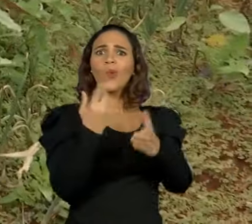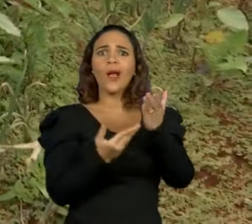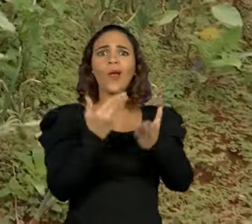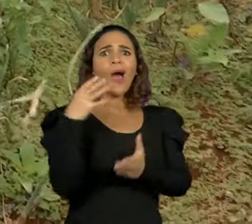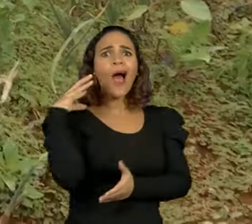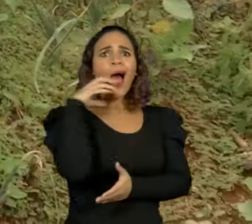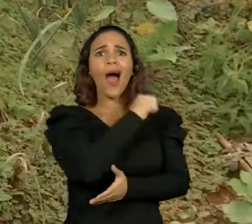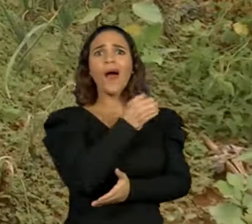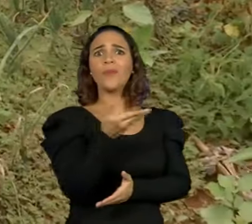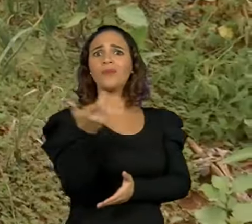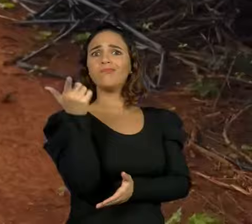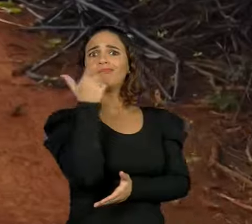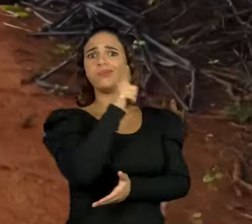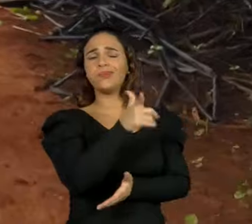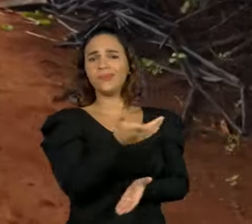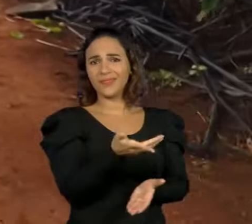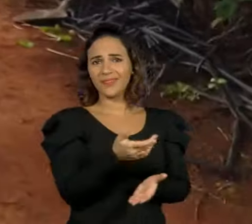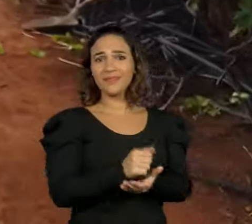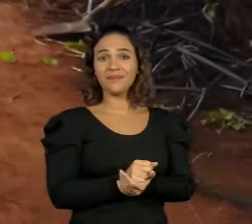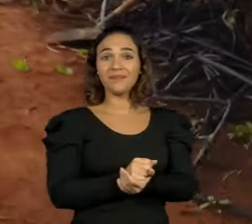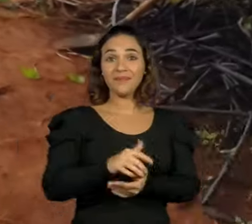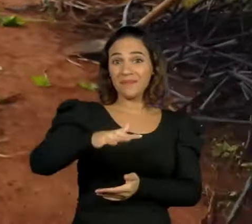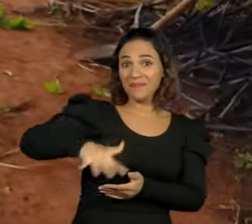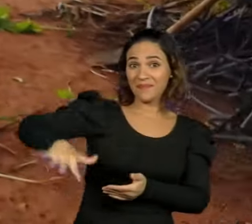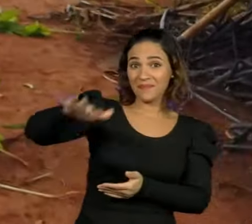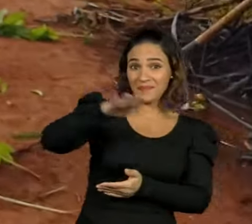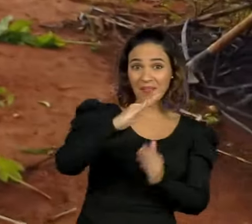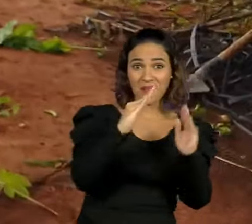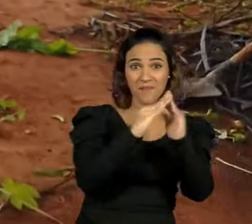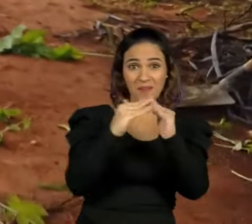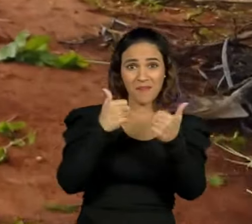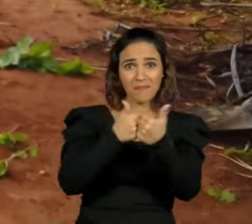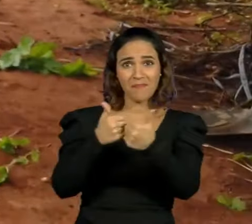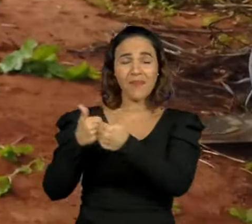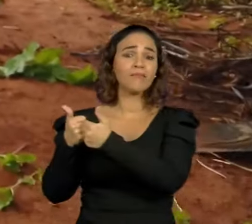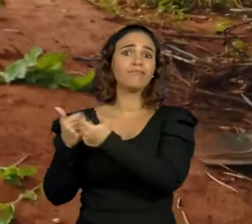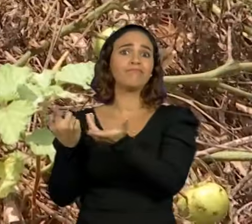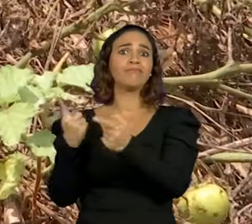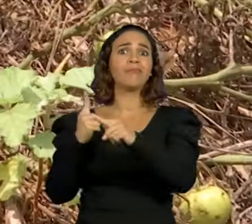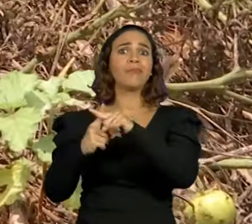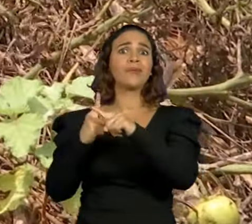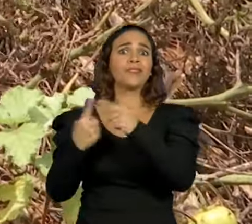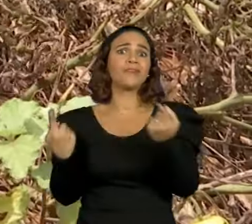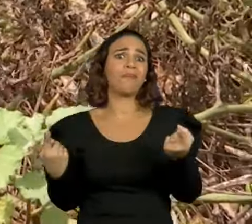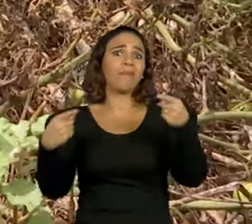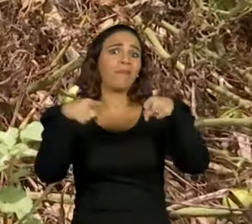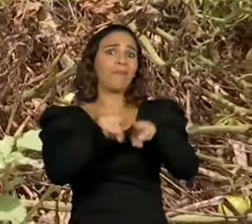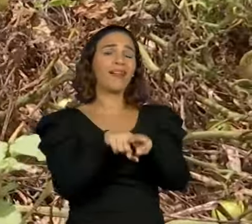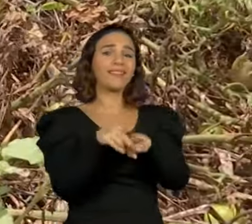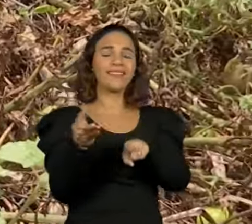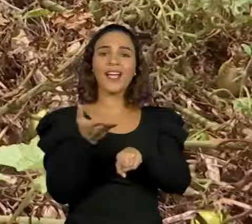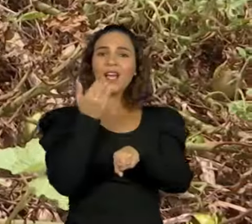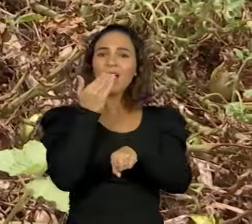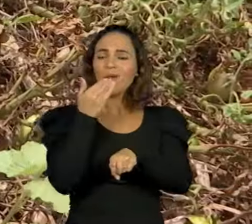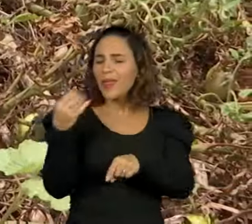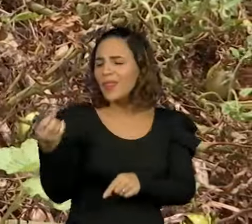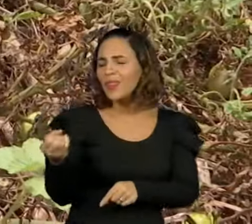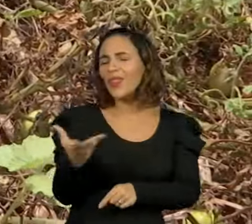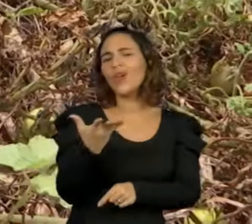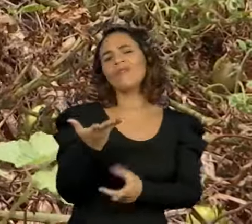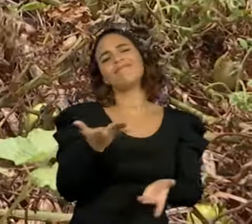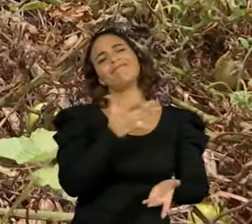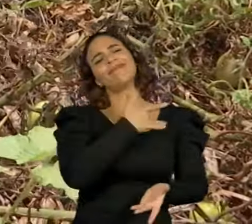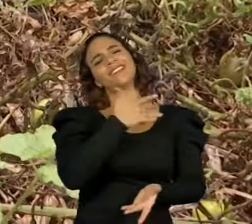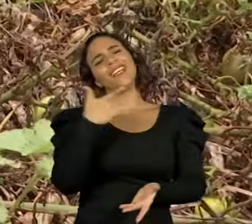aqui, ó. Os moradores da região também ganham com essa parceria. Mais comida fresca e